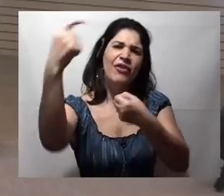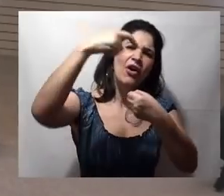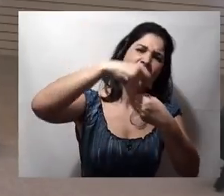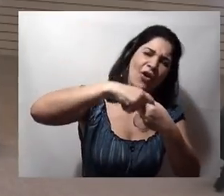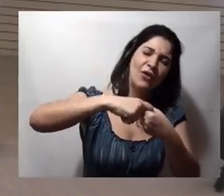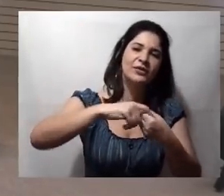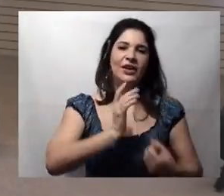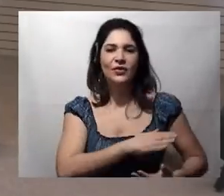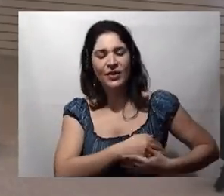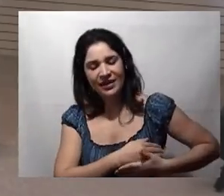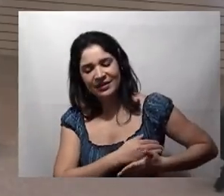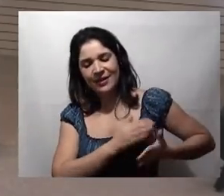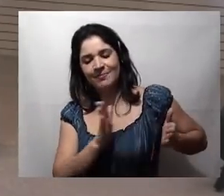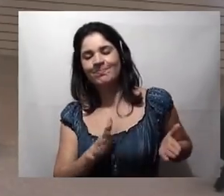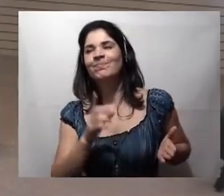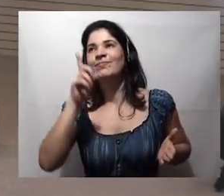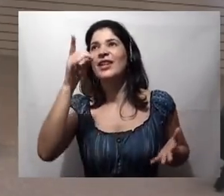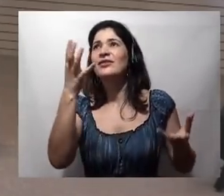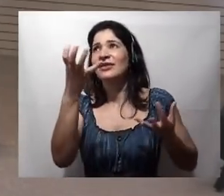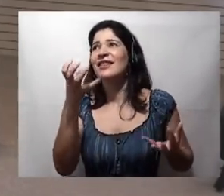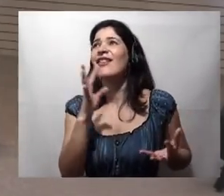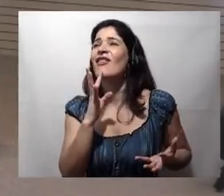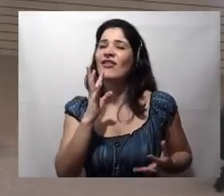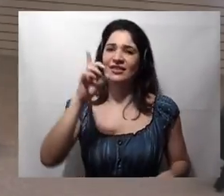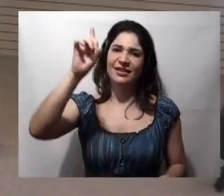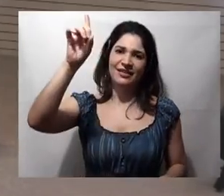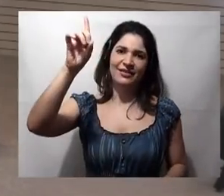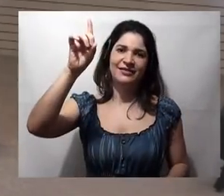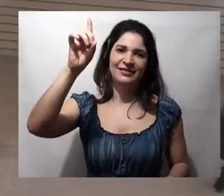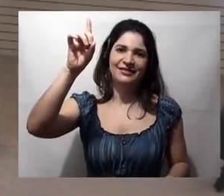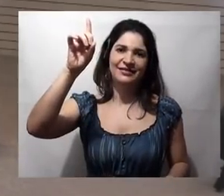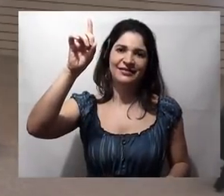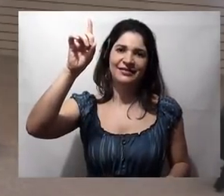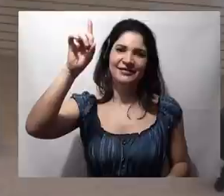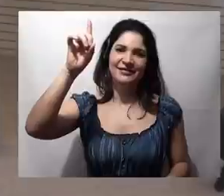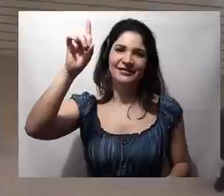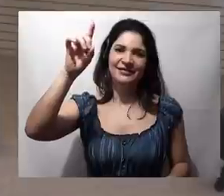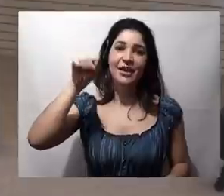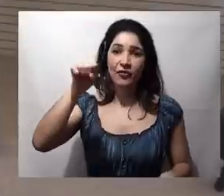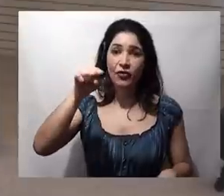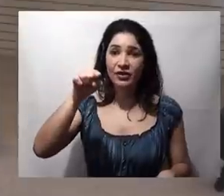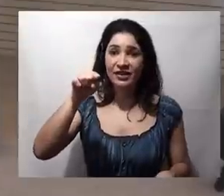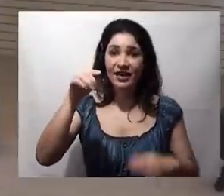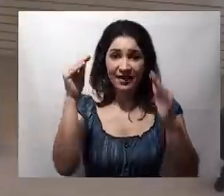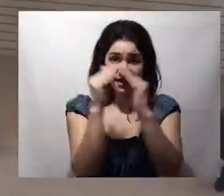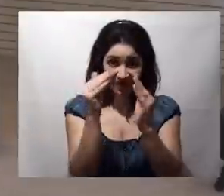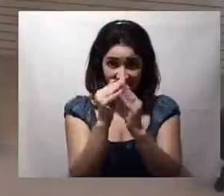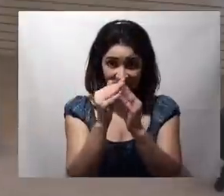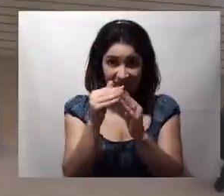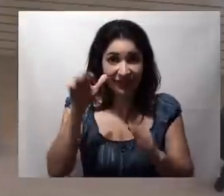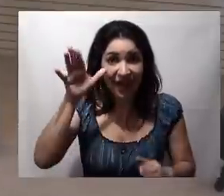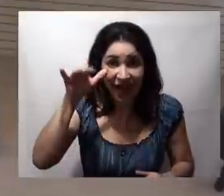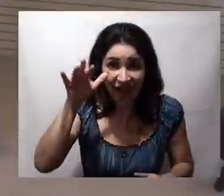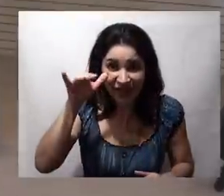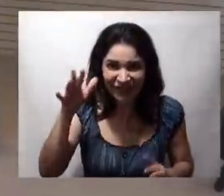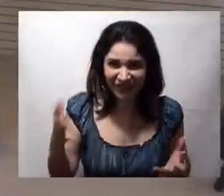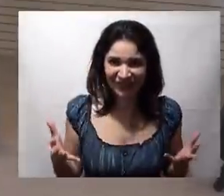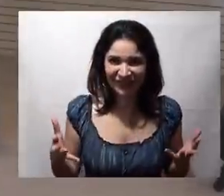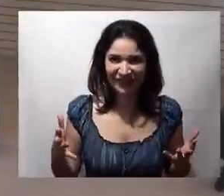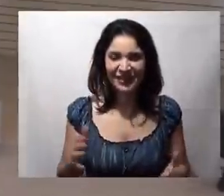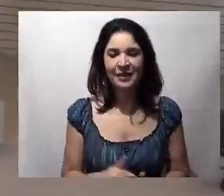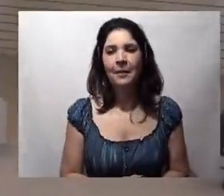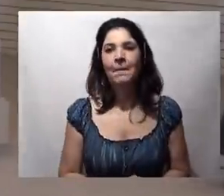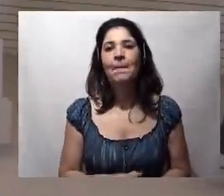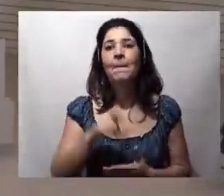de abrir seu coração e falar o deus eu queria conhecer o senhor e você podia você que está em casa tá aí acompanhando o